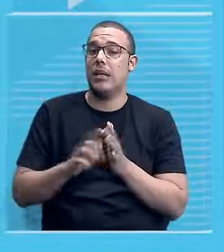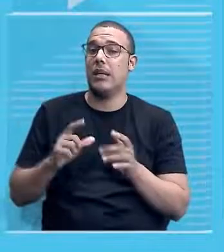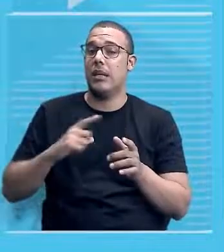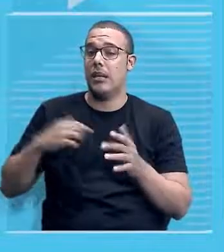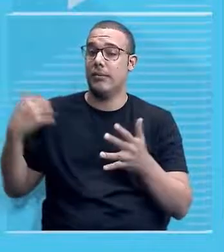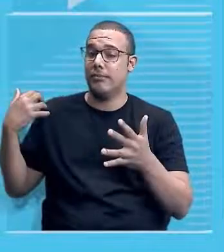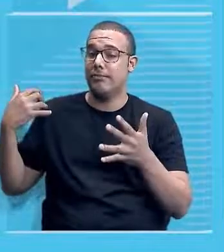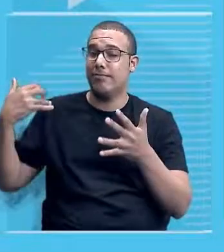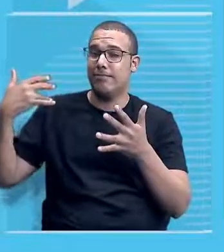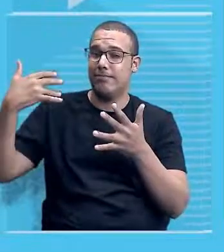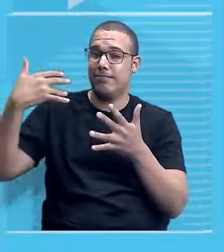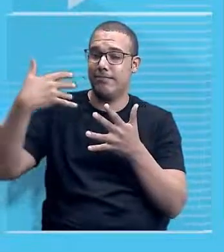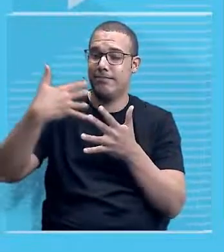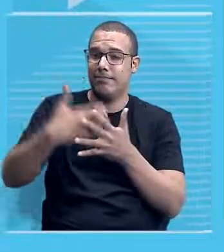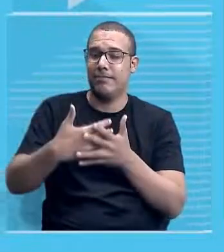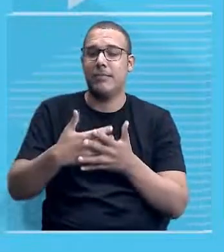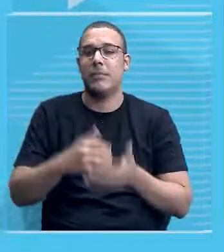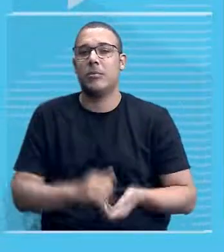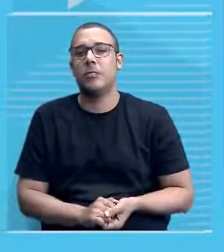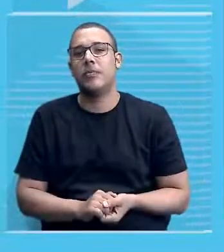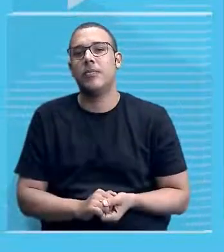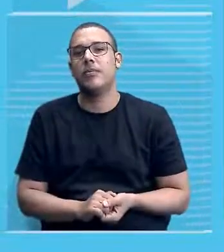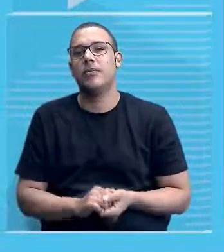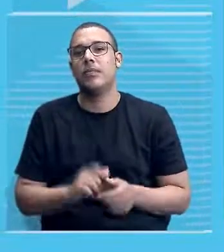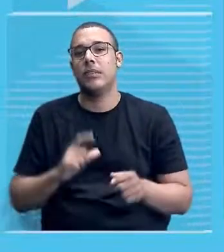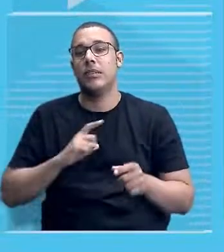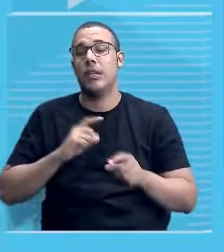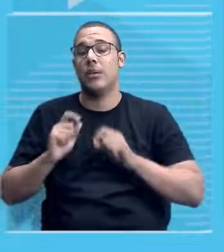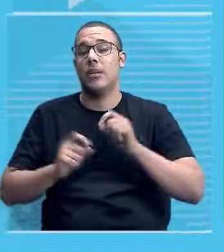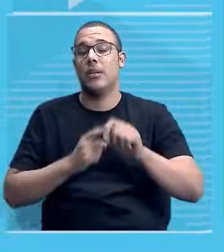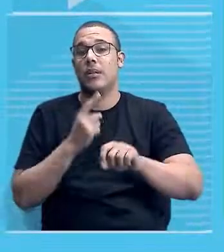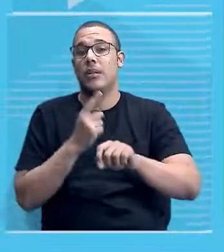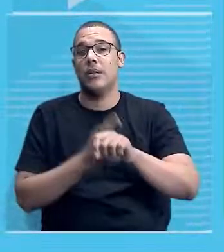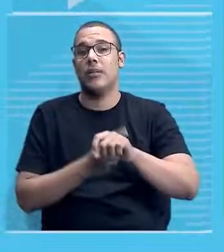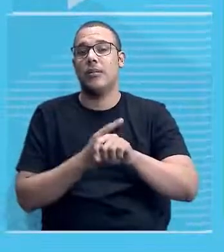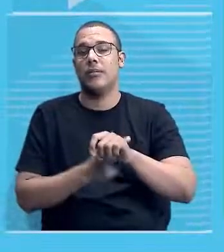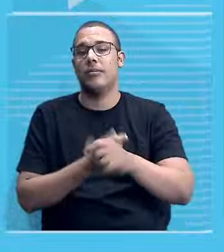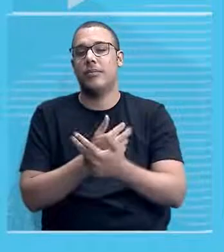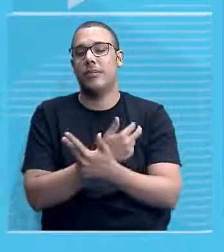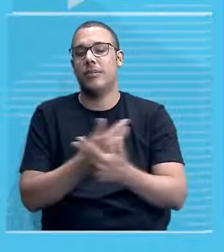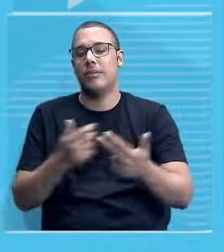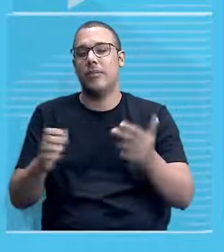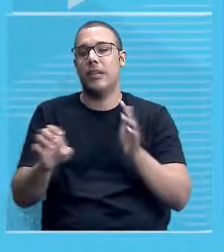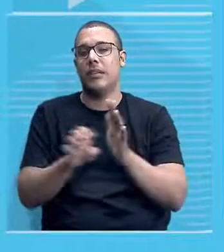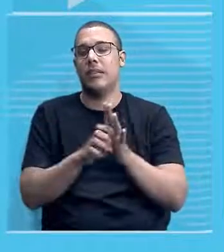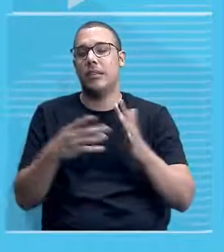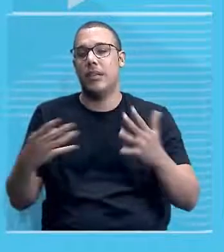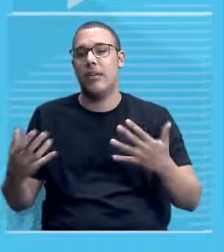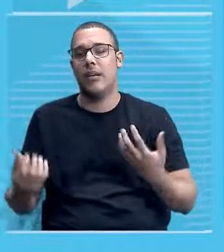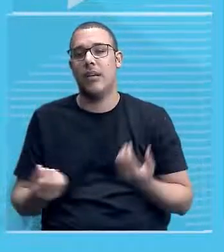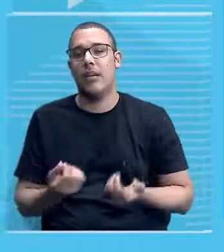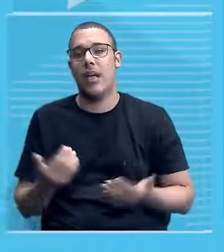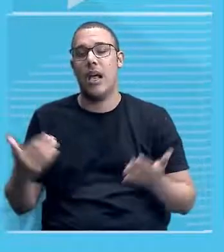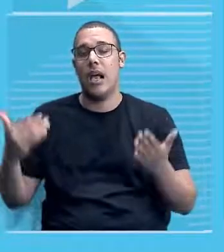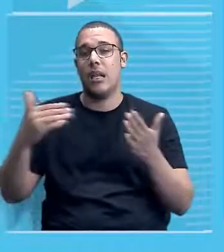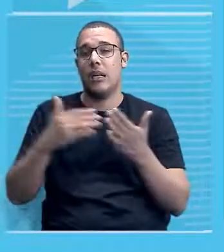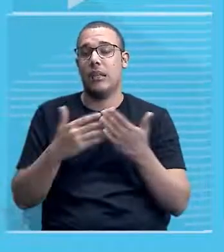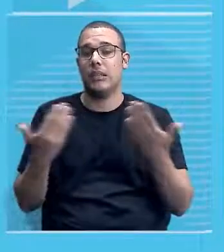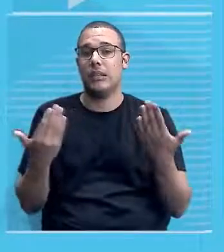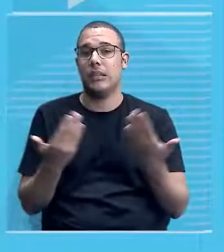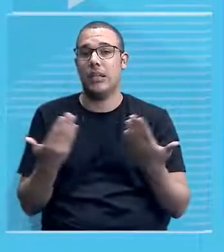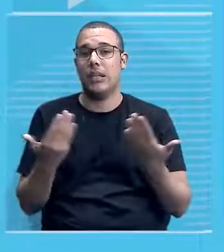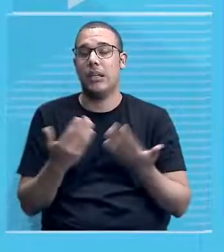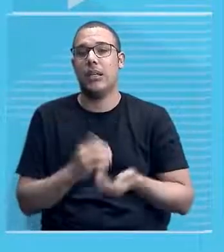processo e a palavra processo envolve tempo e vários eventos Até chegar